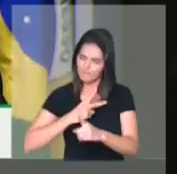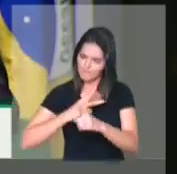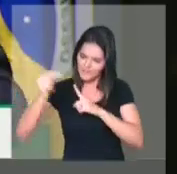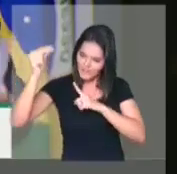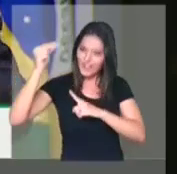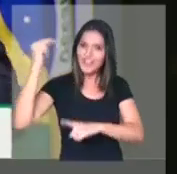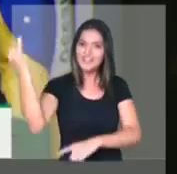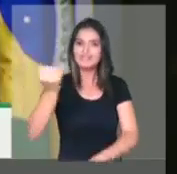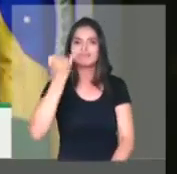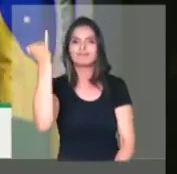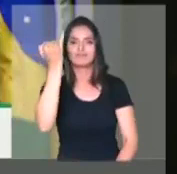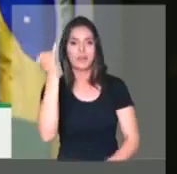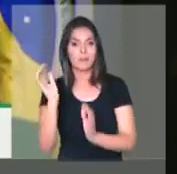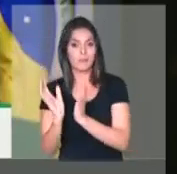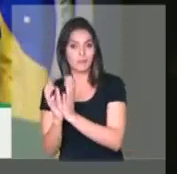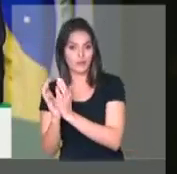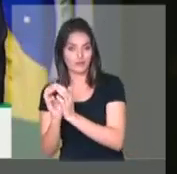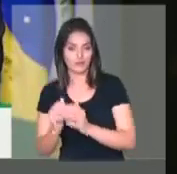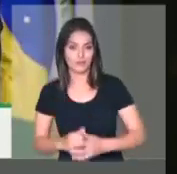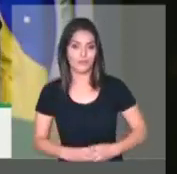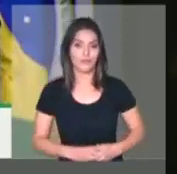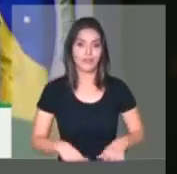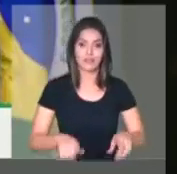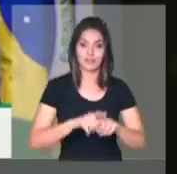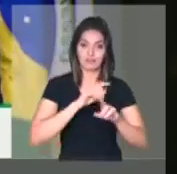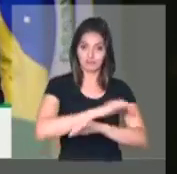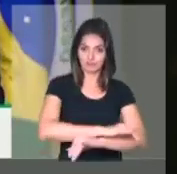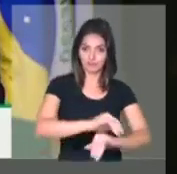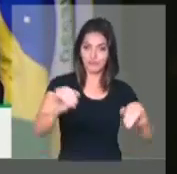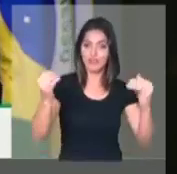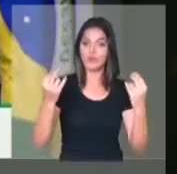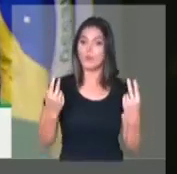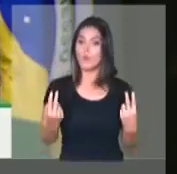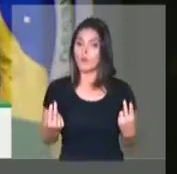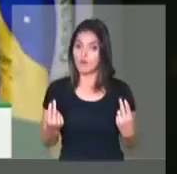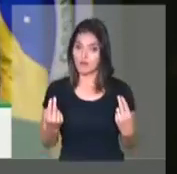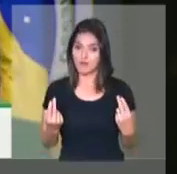região e aqui registro, da mesma forma,